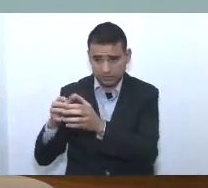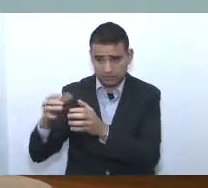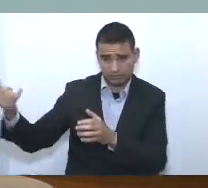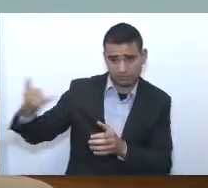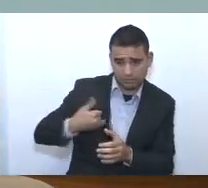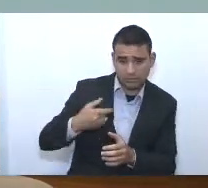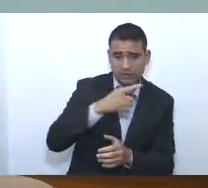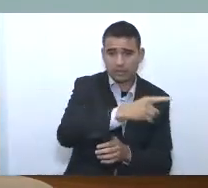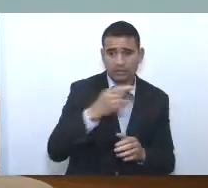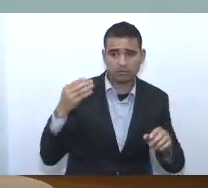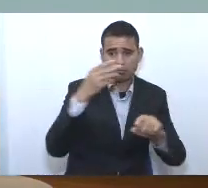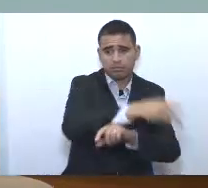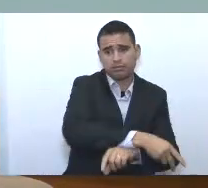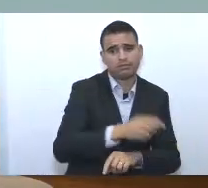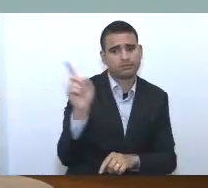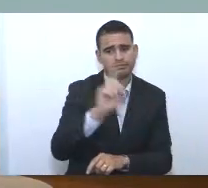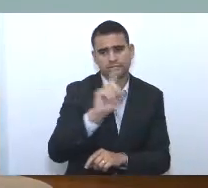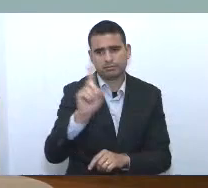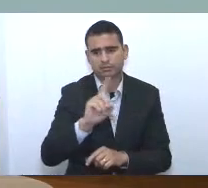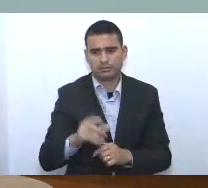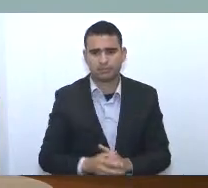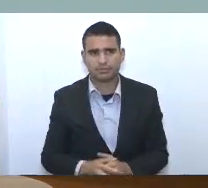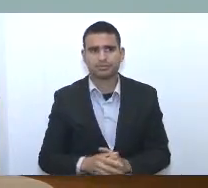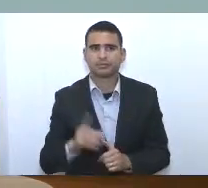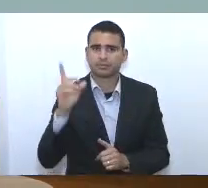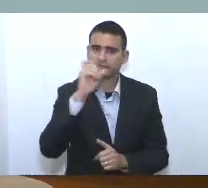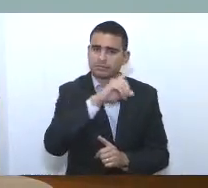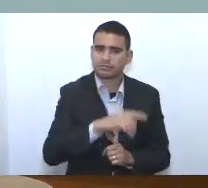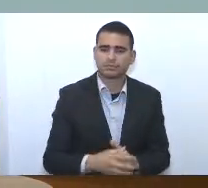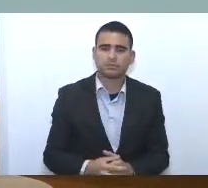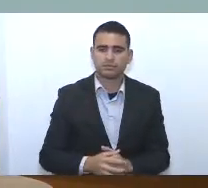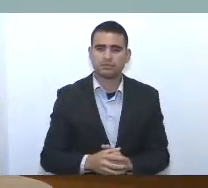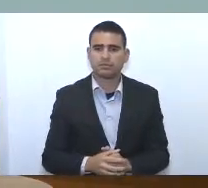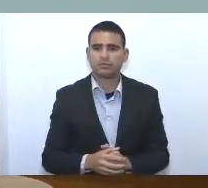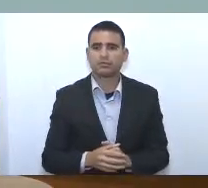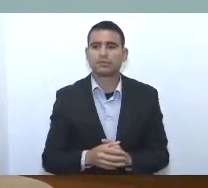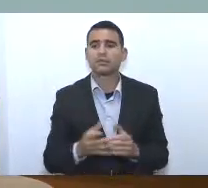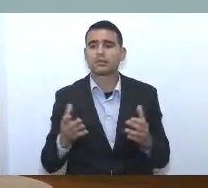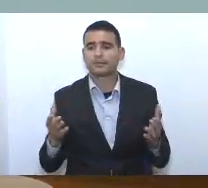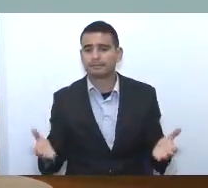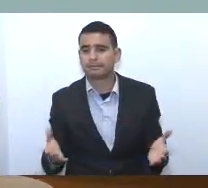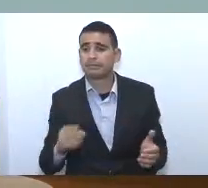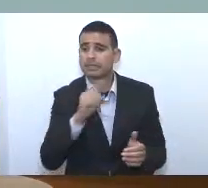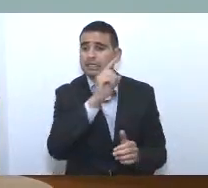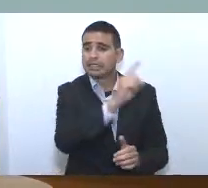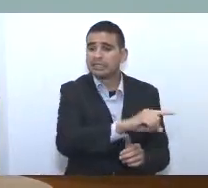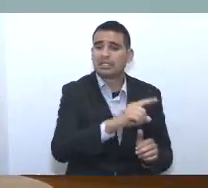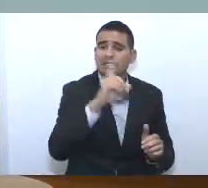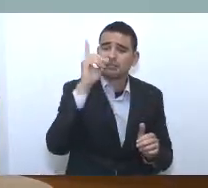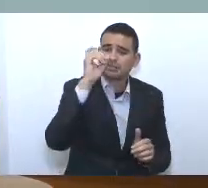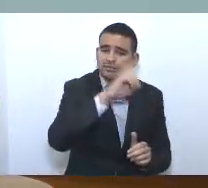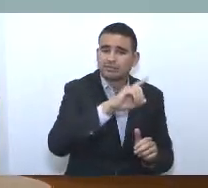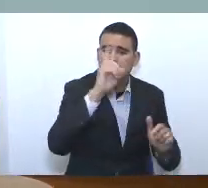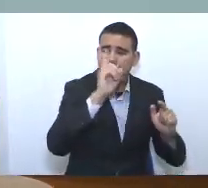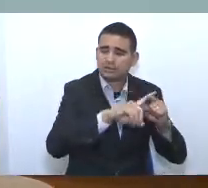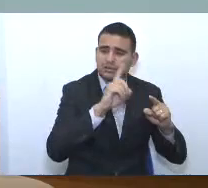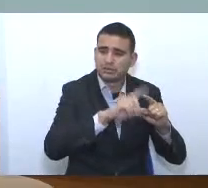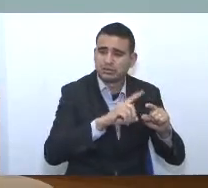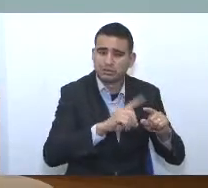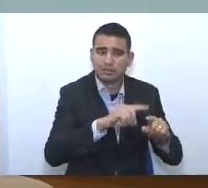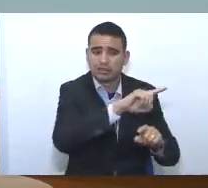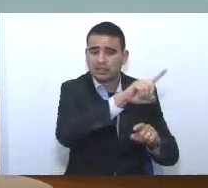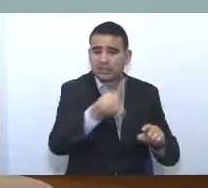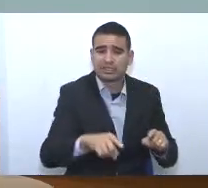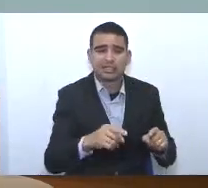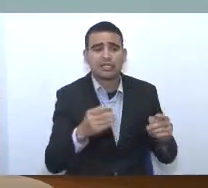da administração para a Bandeirante poder entrar lá com a iluminação, até porque lá tinha aquela ação civil pública, dizer se era